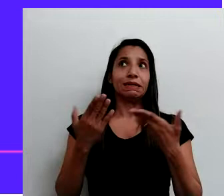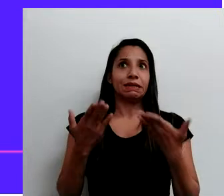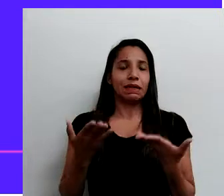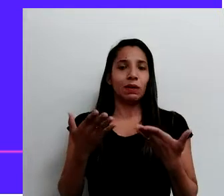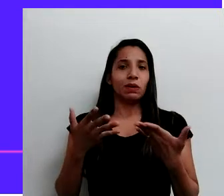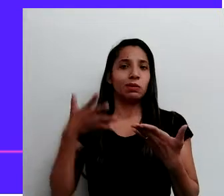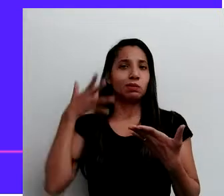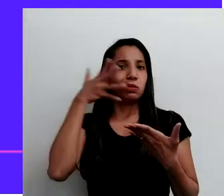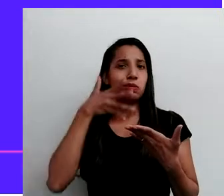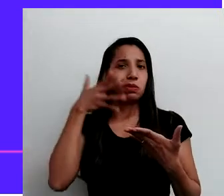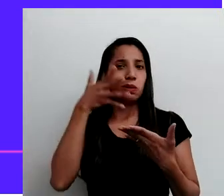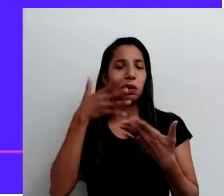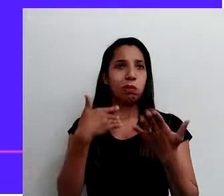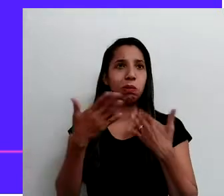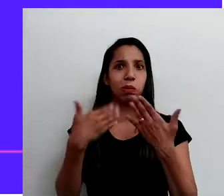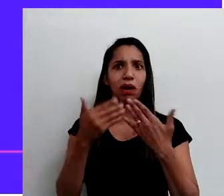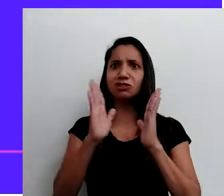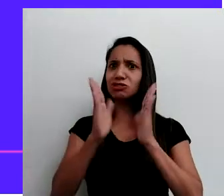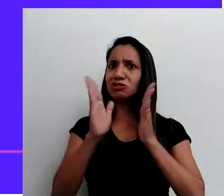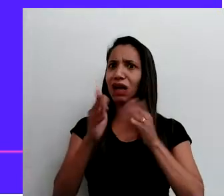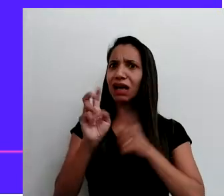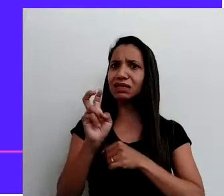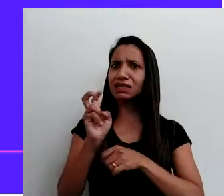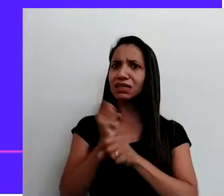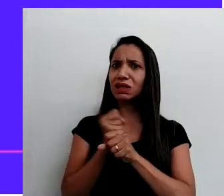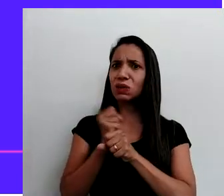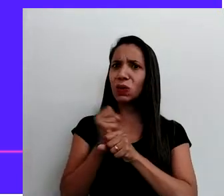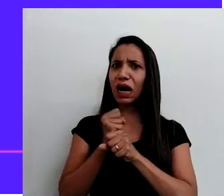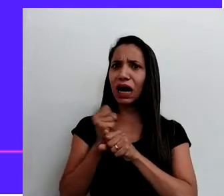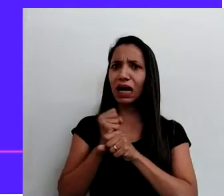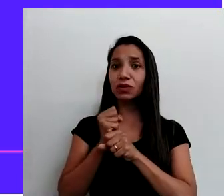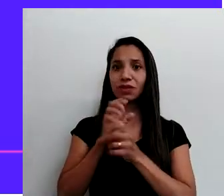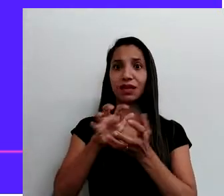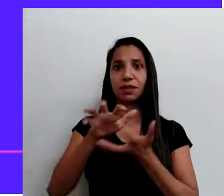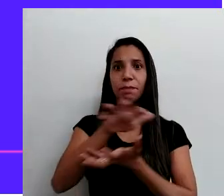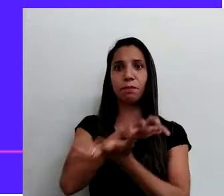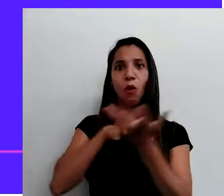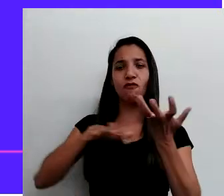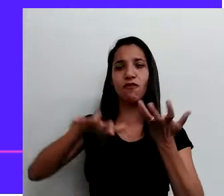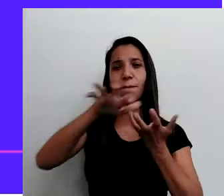tem 5 anos, né, que você falou, o movimento para criar